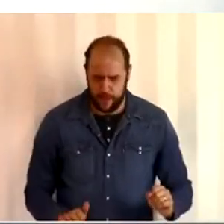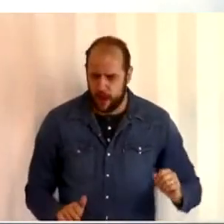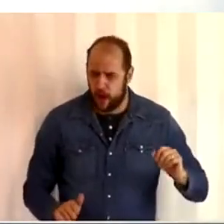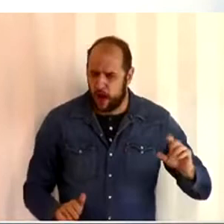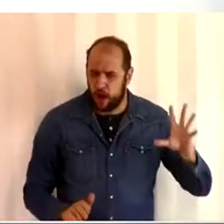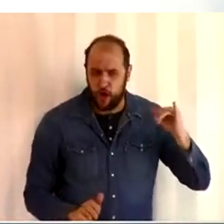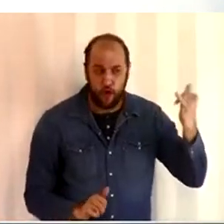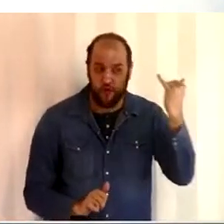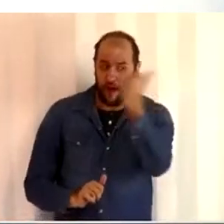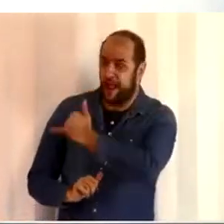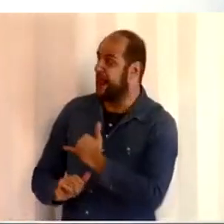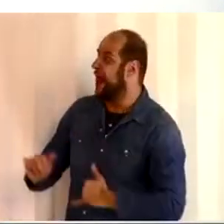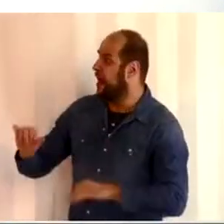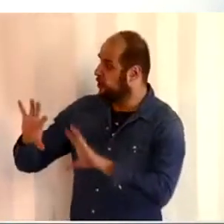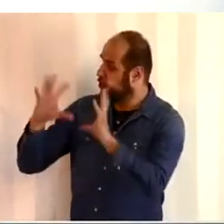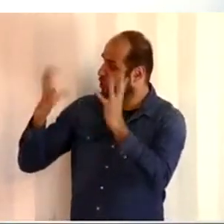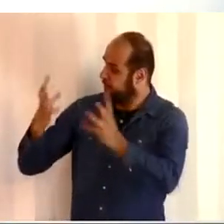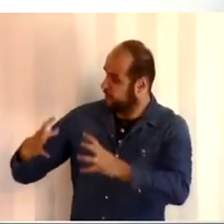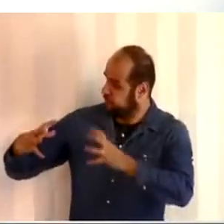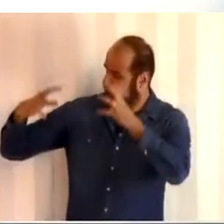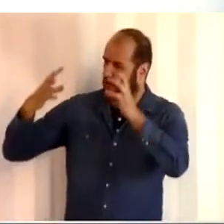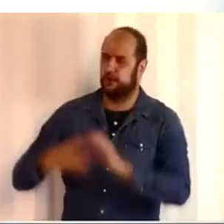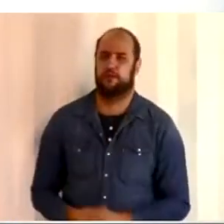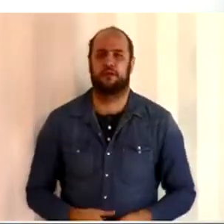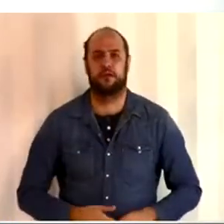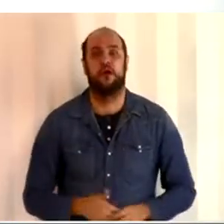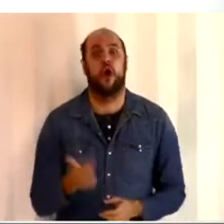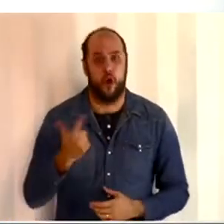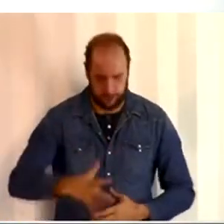se ergueu! Recolhendo tudo de novo, vamos marchar.